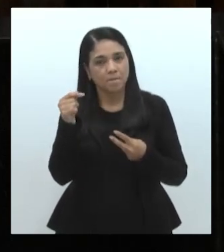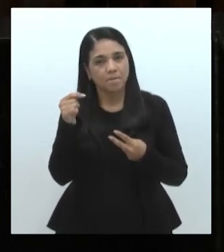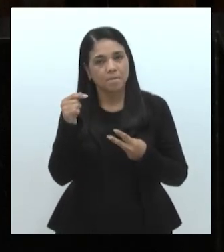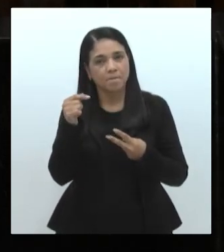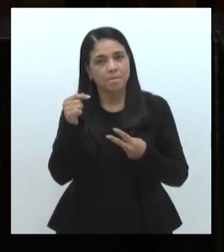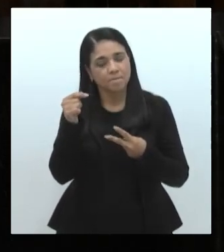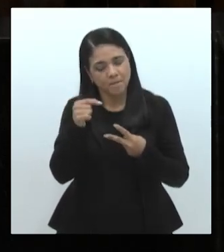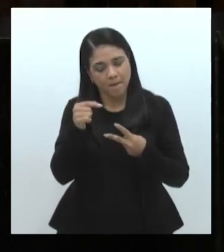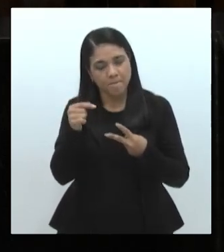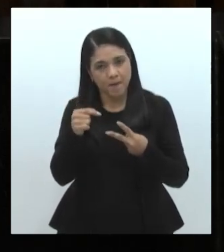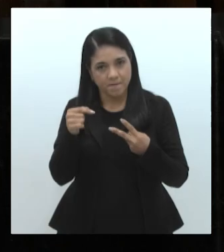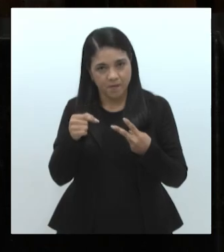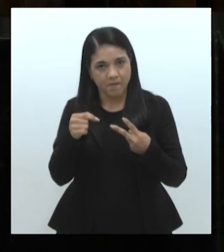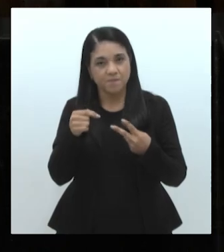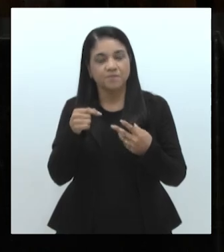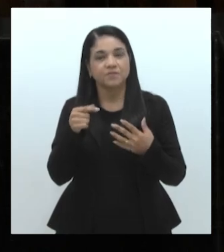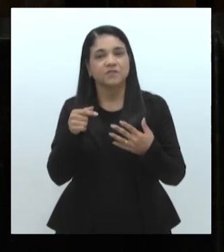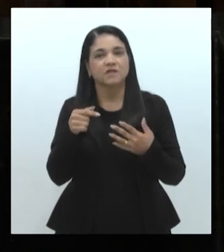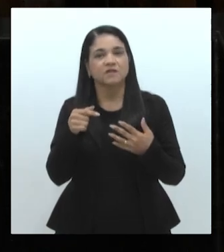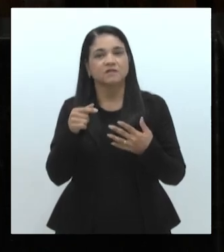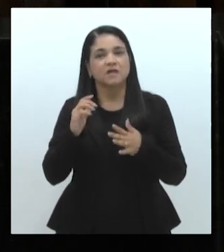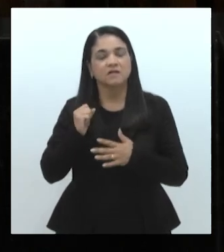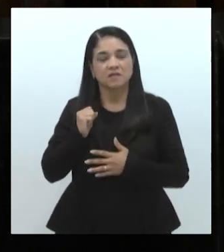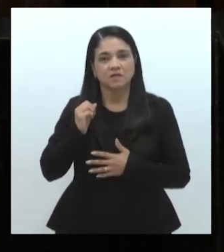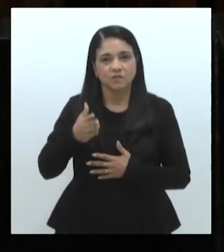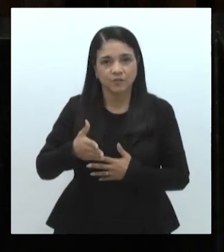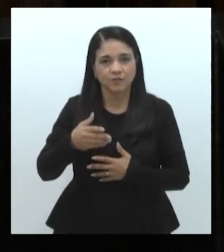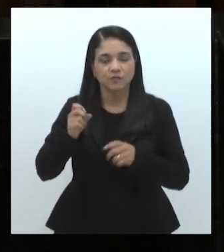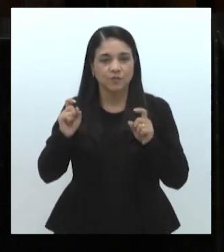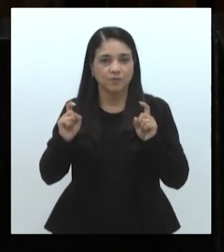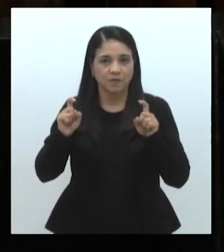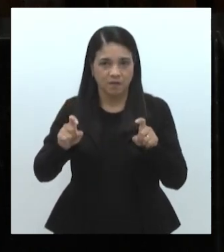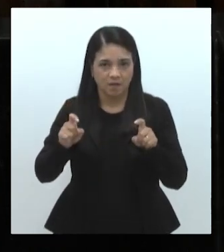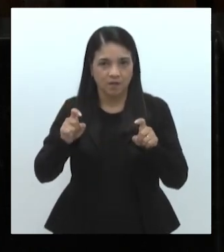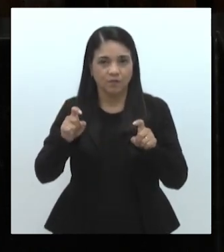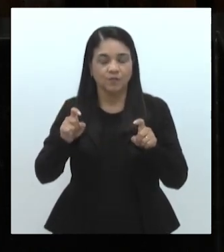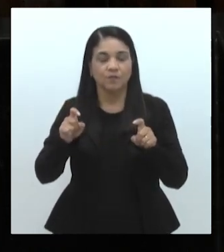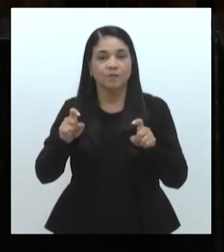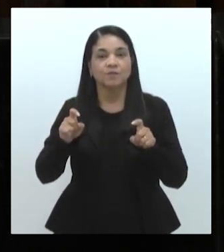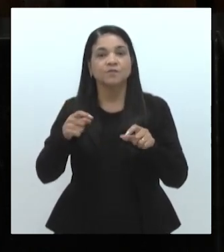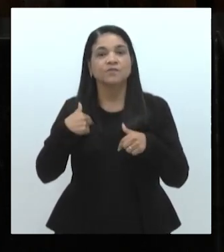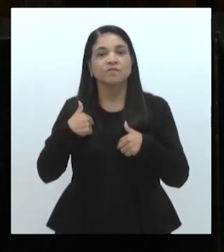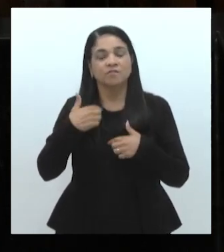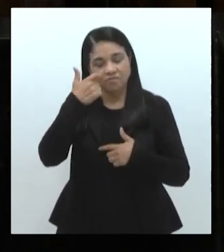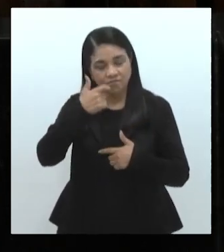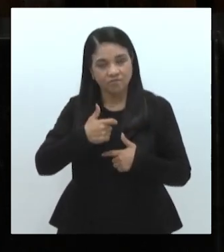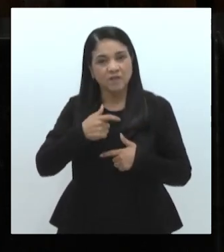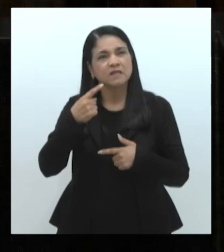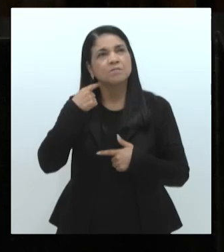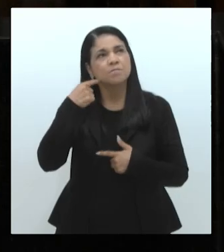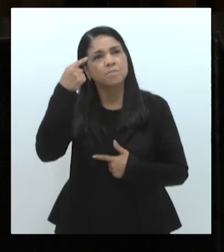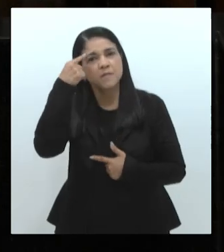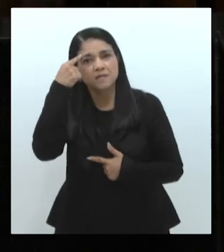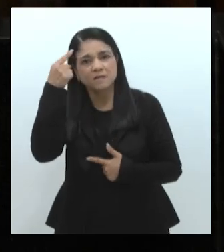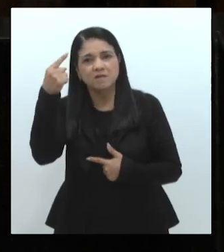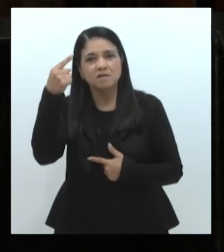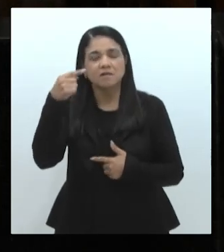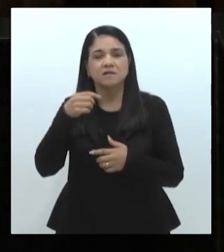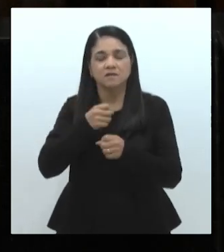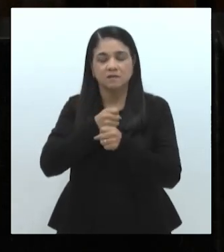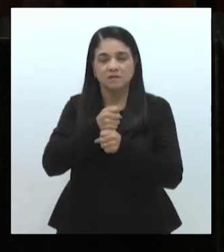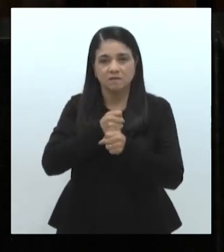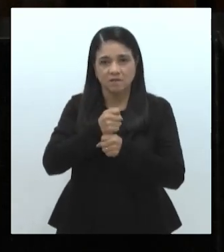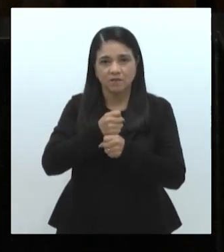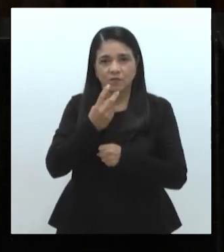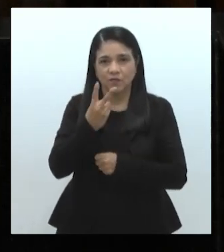um direcionamento das últimas ações do nosso mandato popular e do que a gente tem pensado também para esse ano